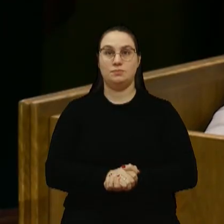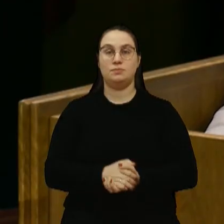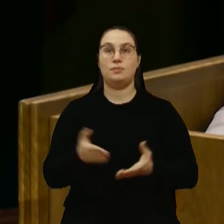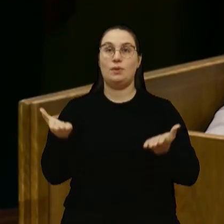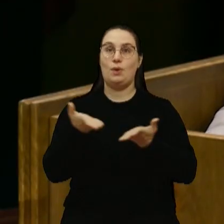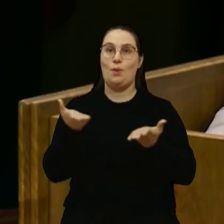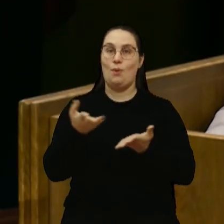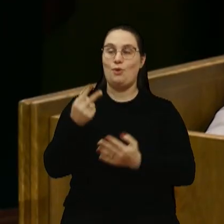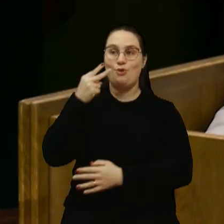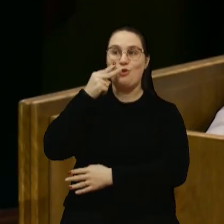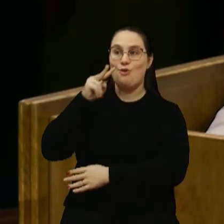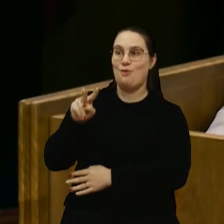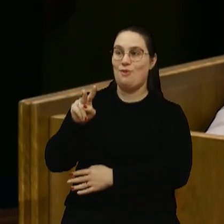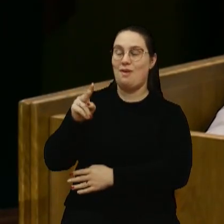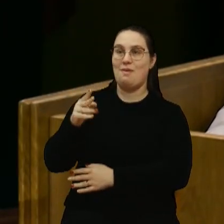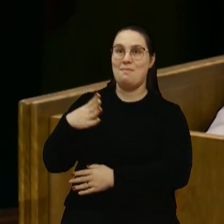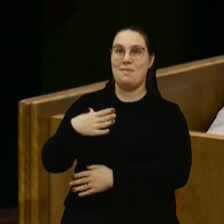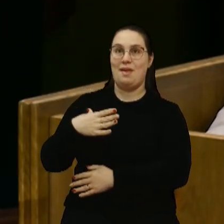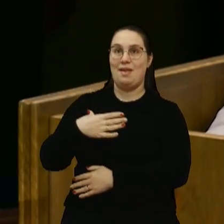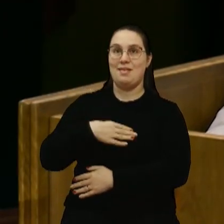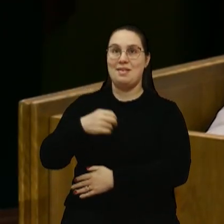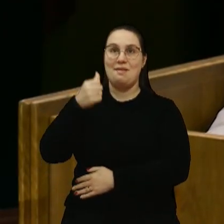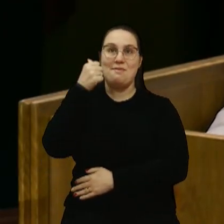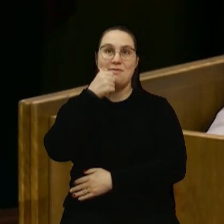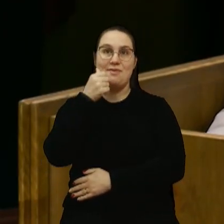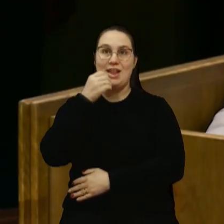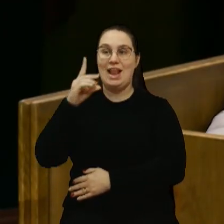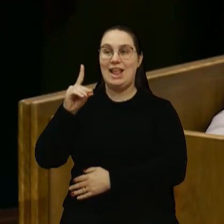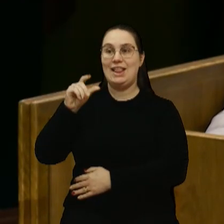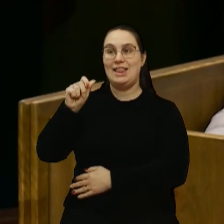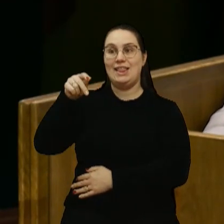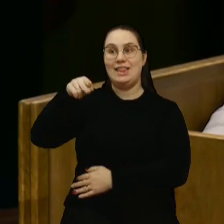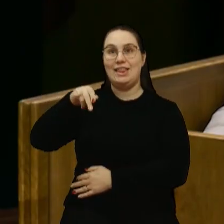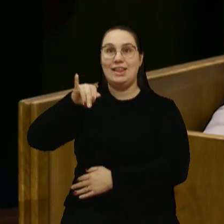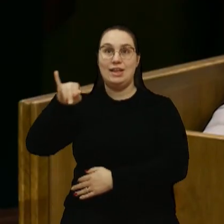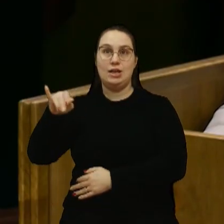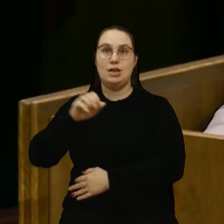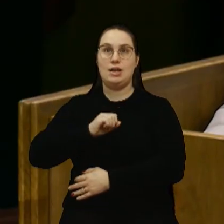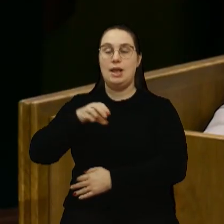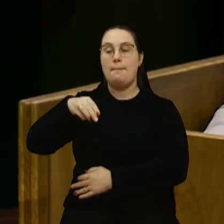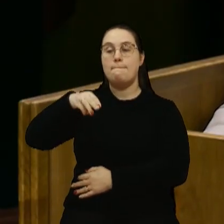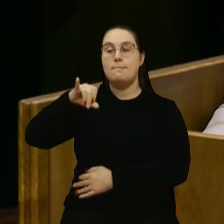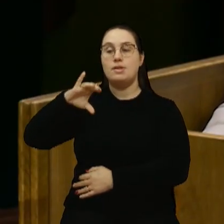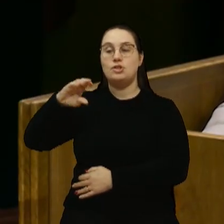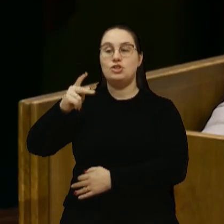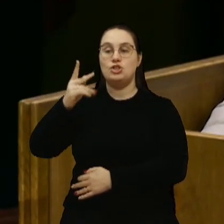Hoje, ver minhas filhas, Daniela e Michele, e o meu futuro genro, Eduardo,